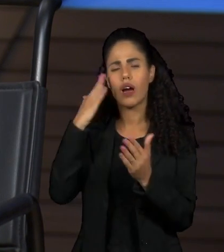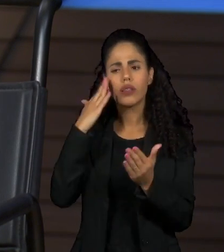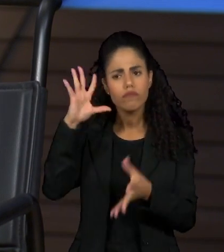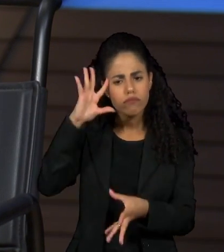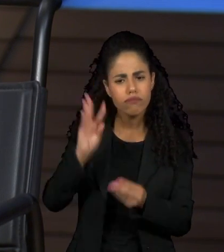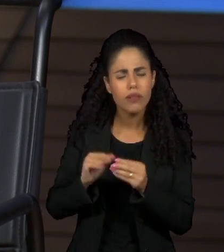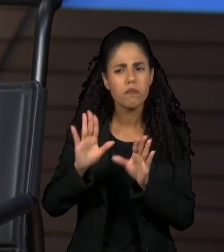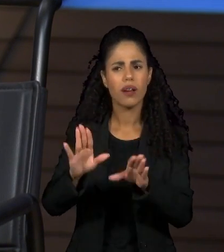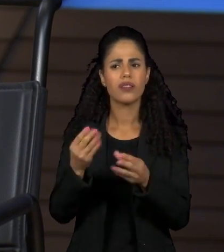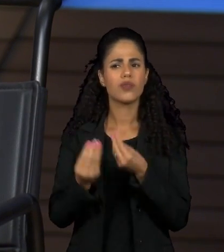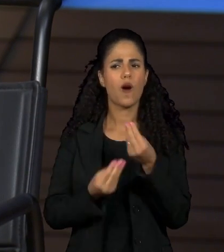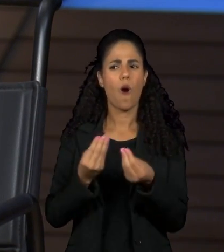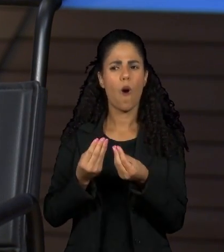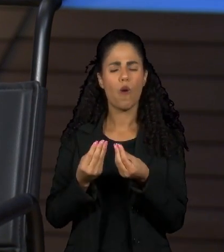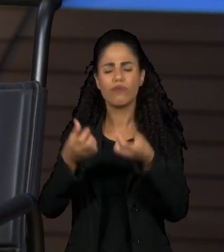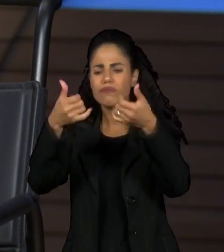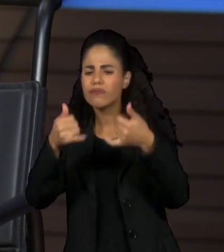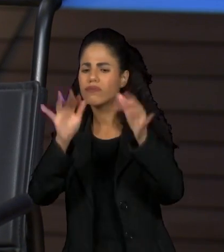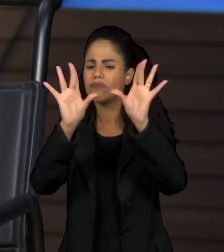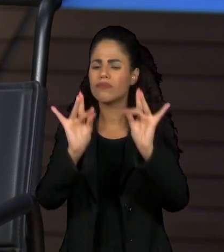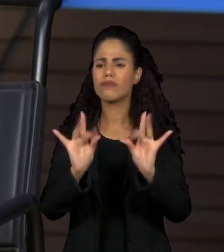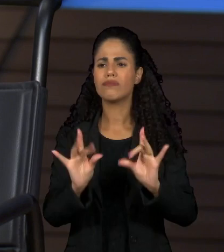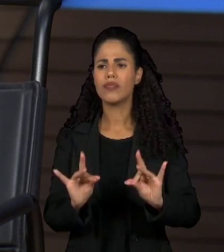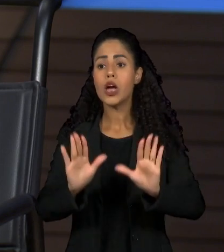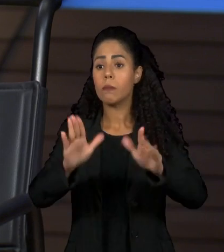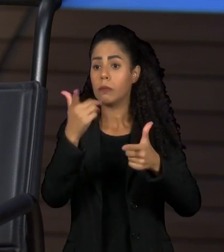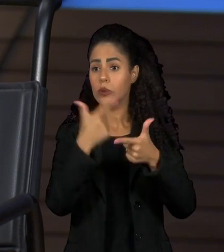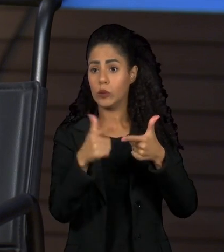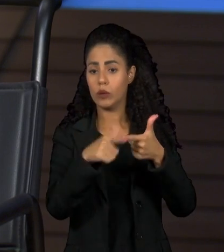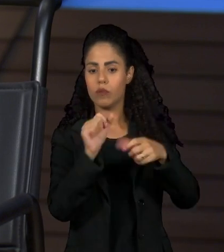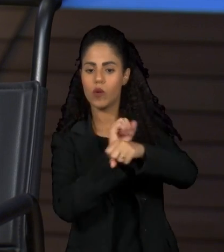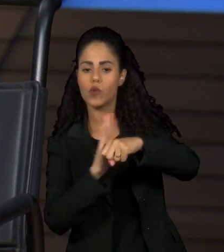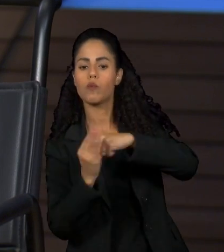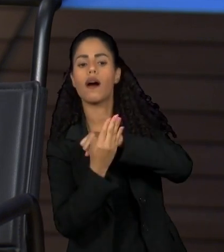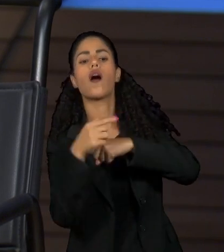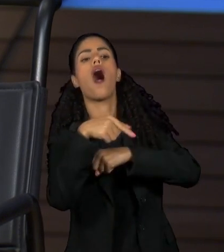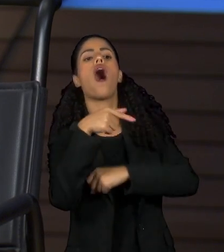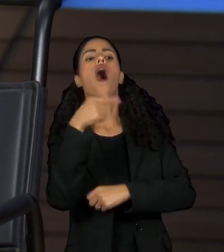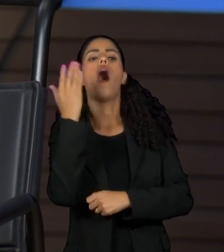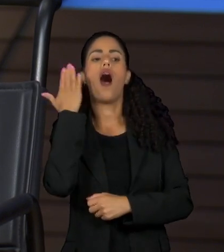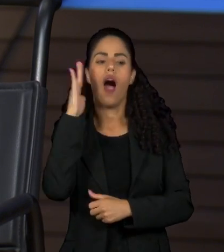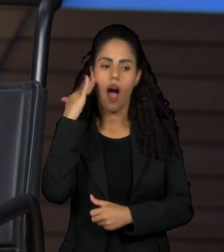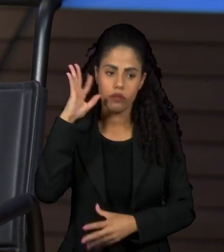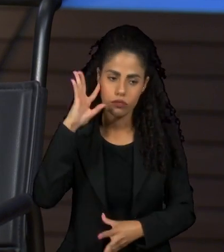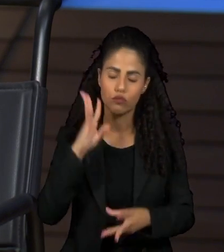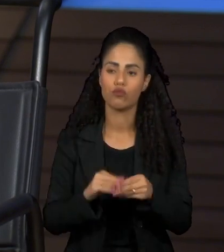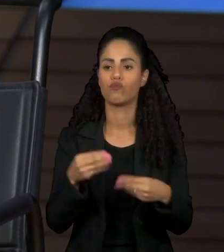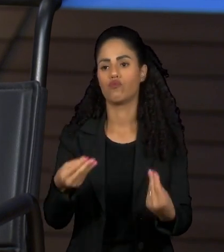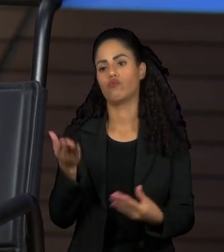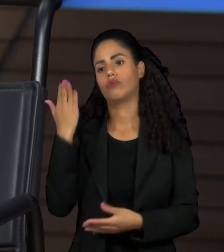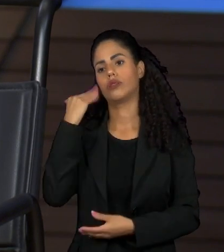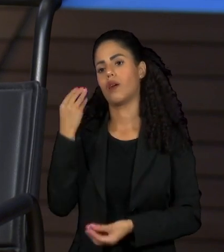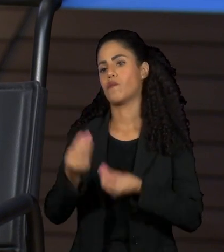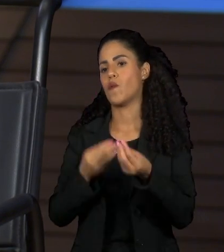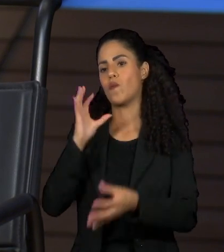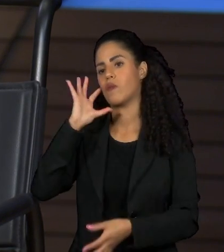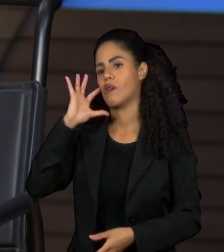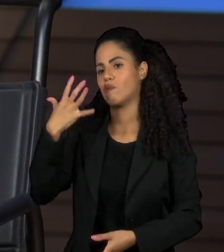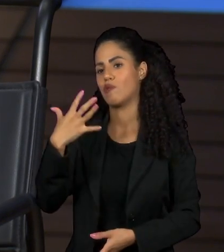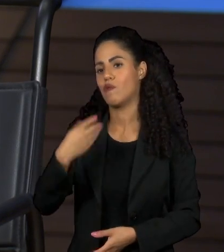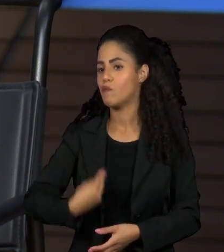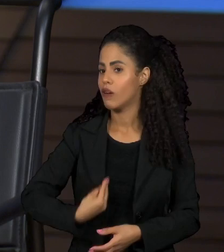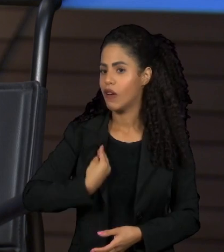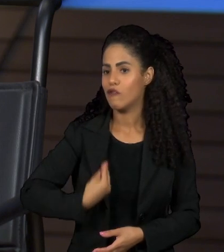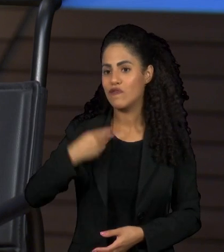não é muito da proximidade. Já quando ele tem um problema ali, por exemplo, no bairro, ele consegue associar muito mais e se comover muito mais com aquilo. Então,